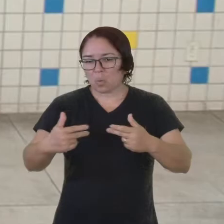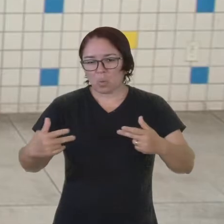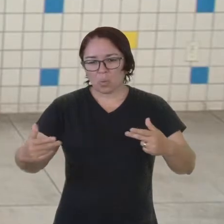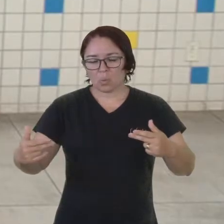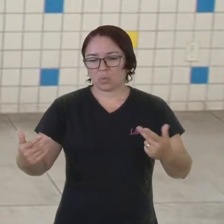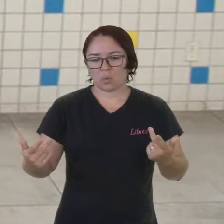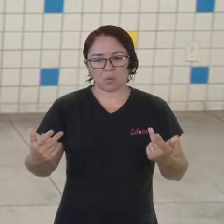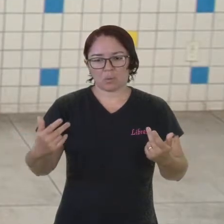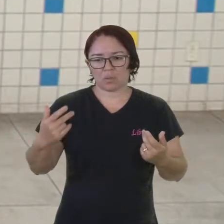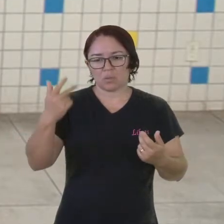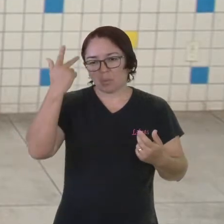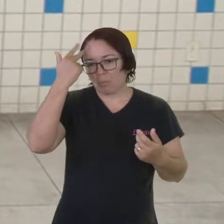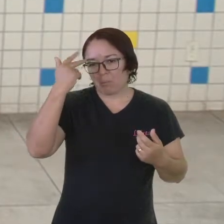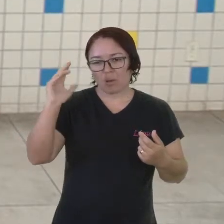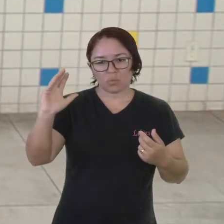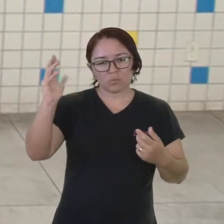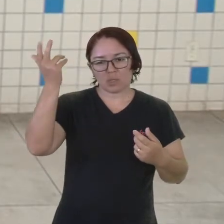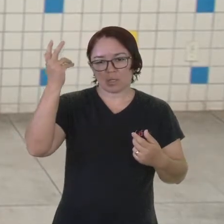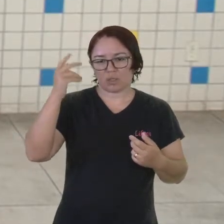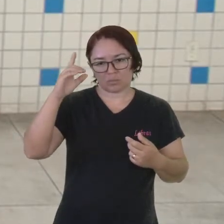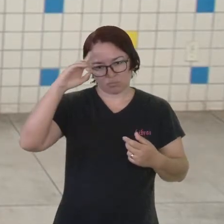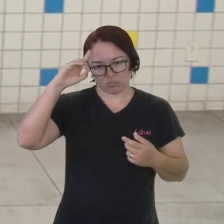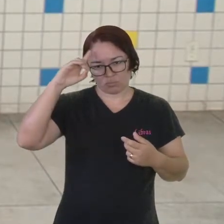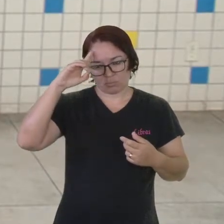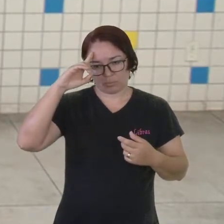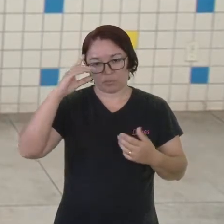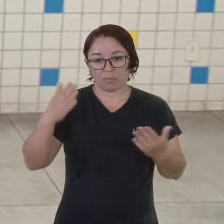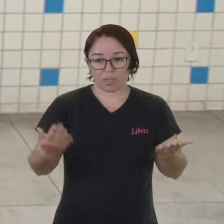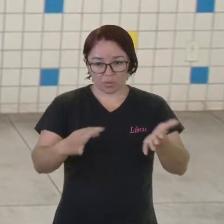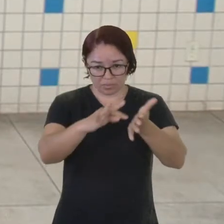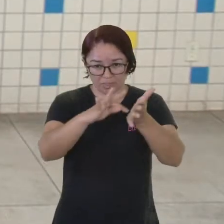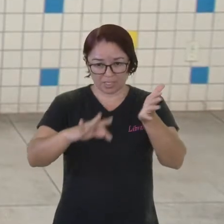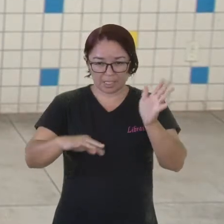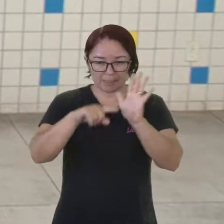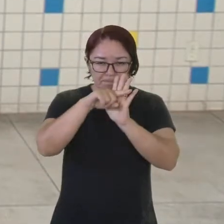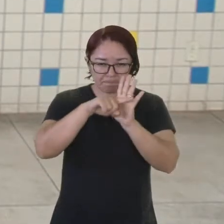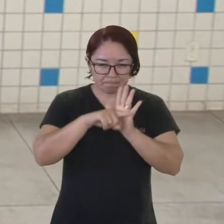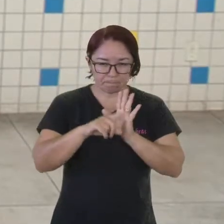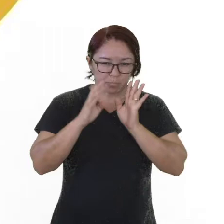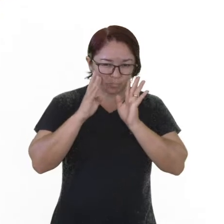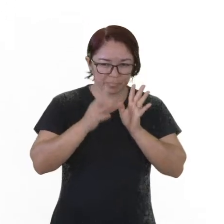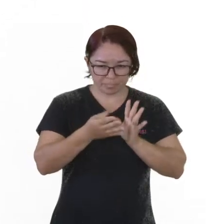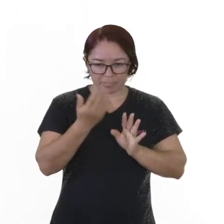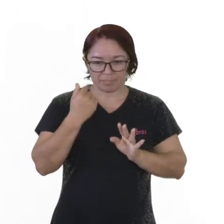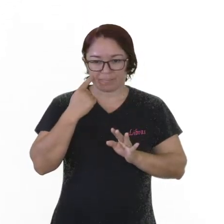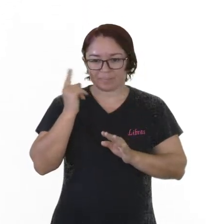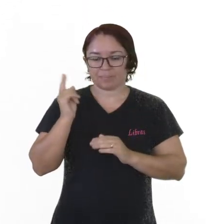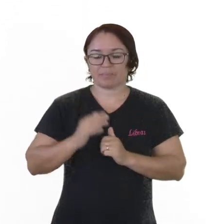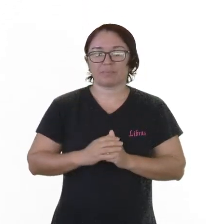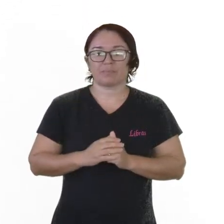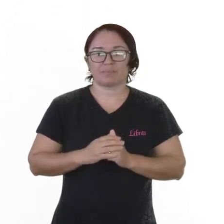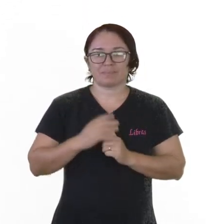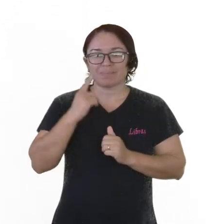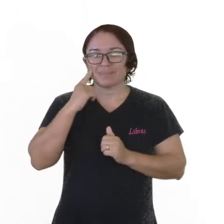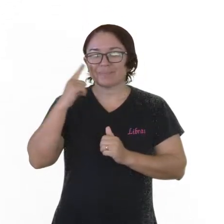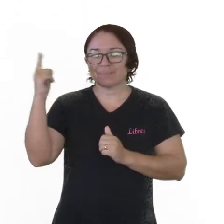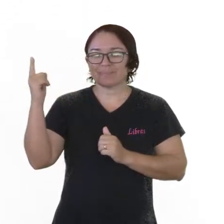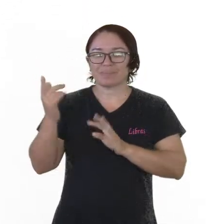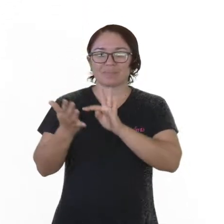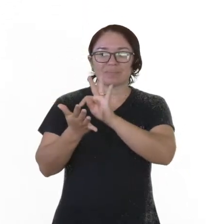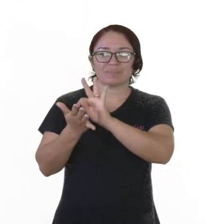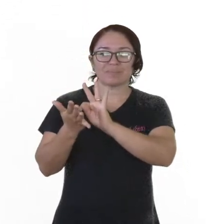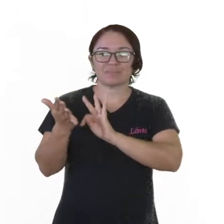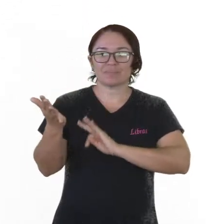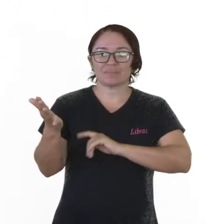comum, ok? Vamos fazer agora uma análise sobre o texto? Acompanhe comigo. Segundo o texto, quais são